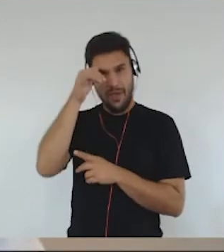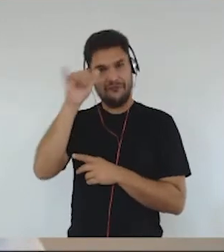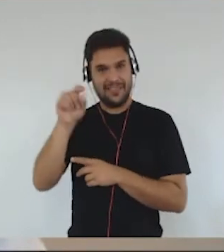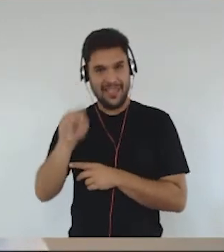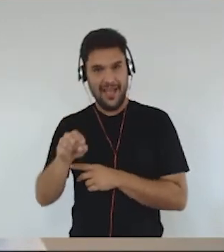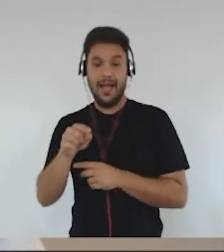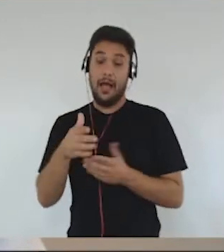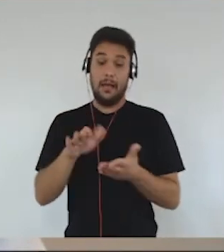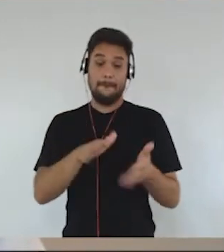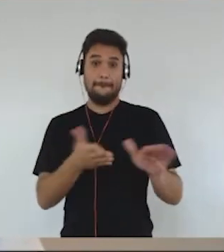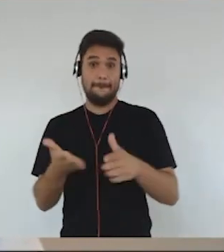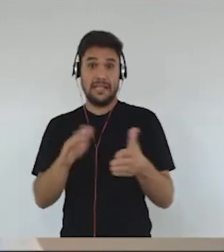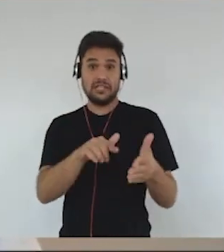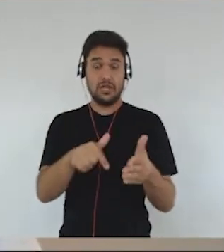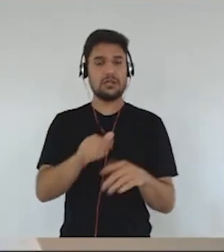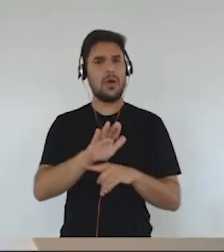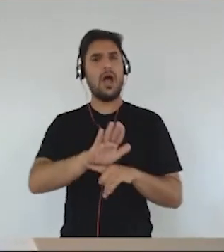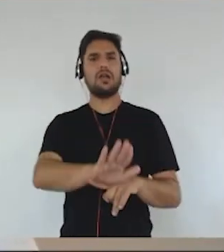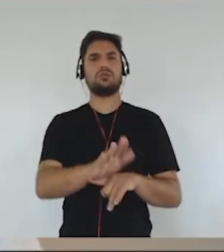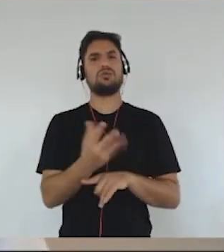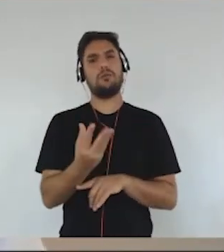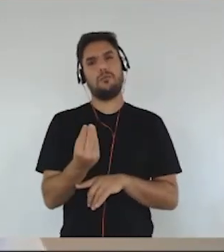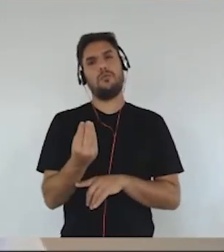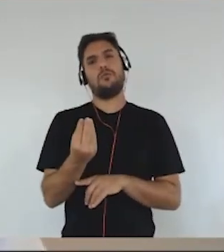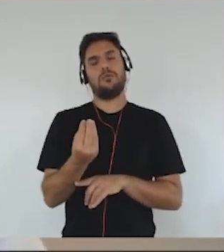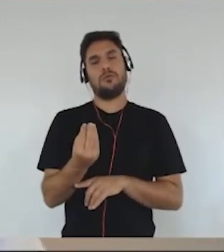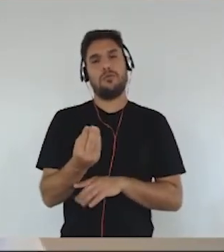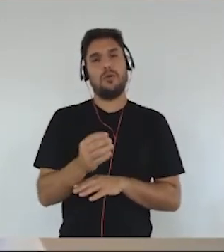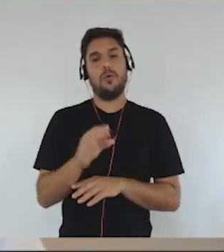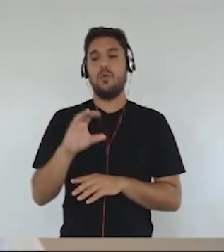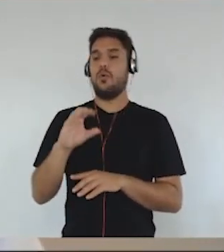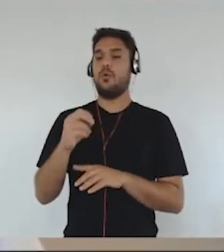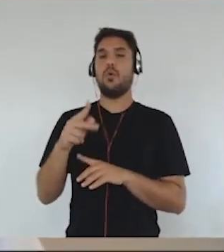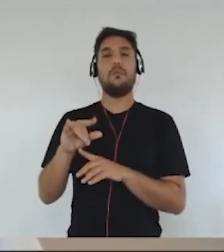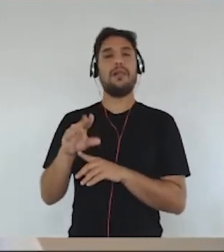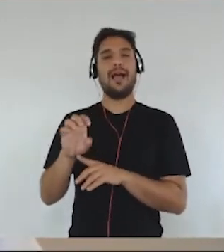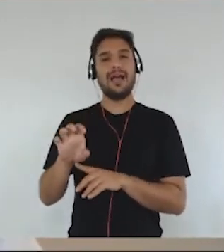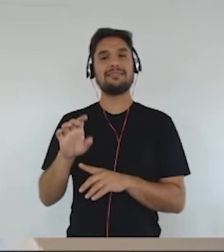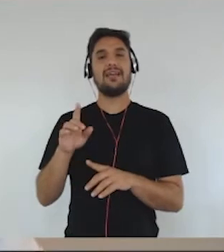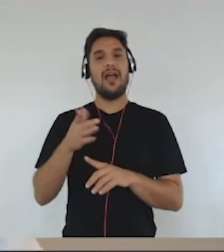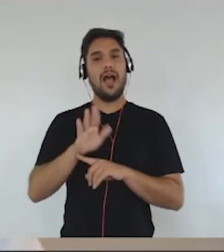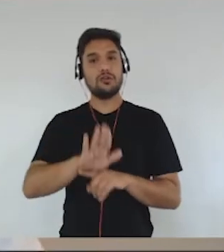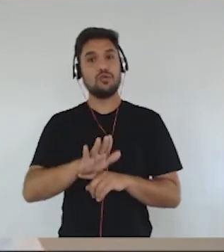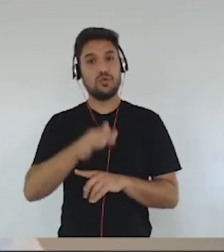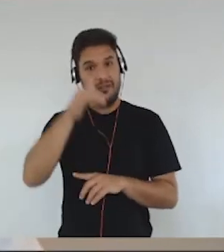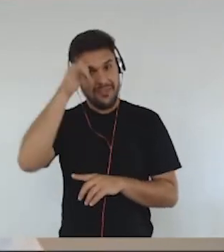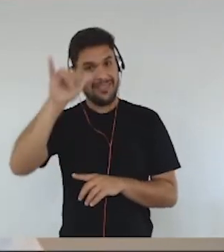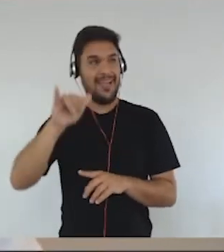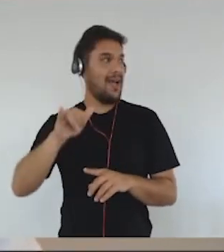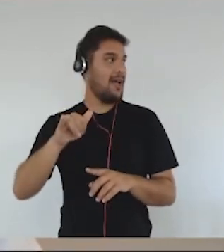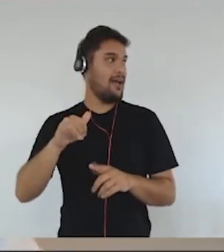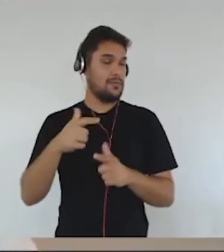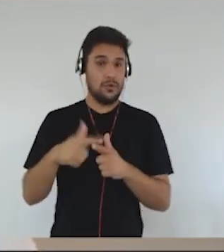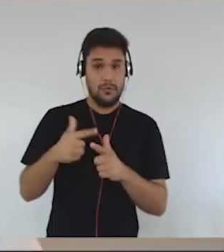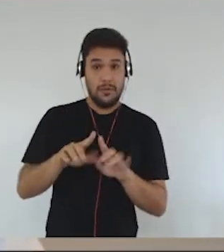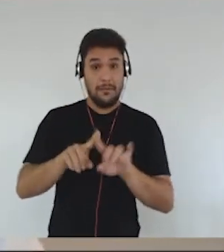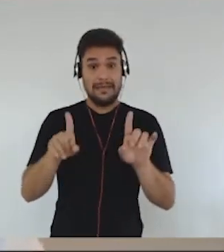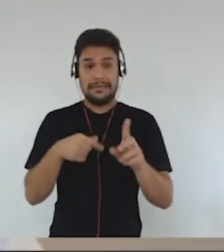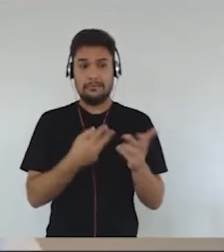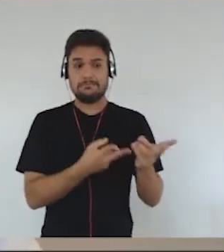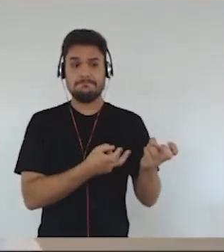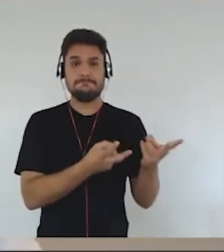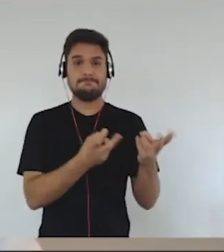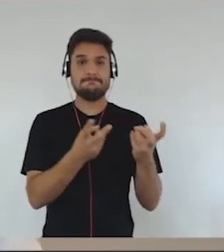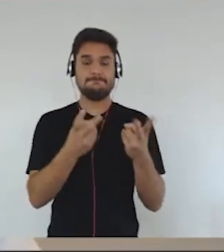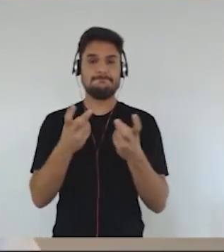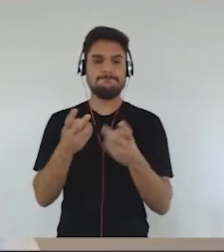mediação ela ajuda muito com esse ponto, mas o compliance ele dá mais um passo além da prevenção. Ele tem um aspecto de detecção,